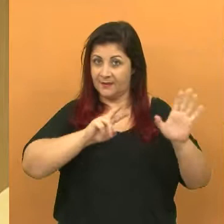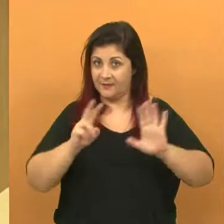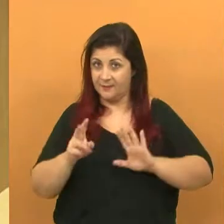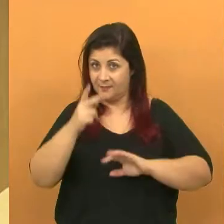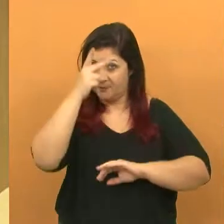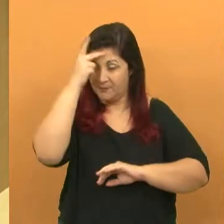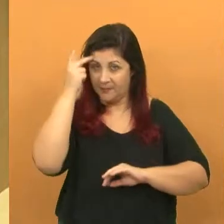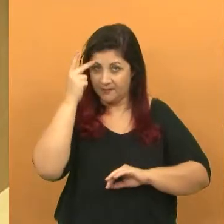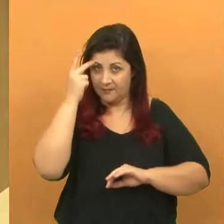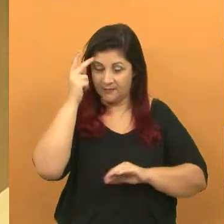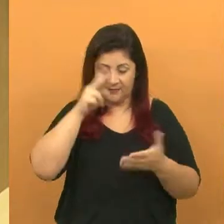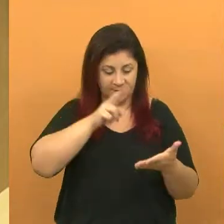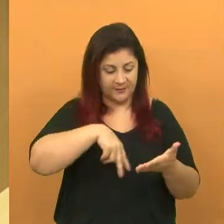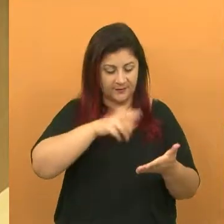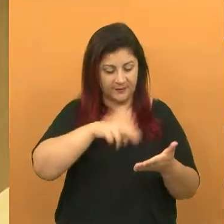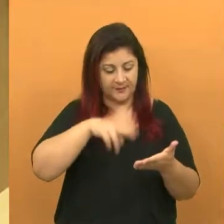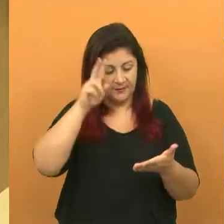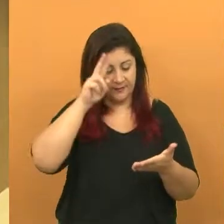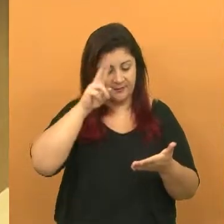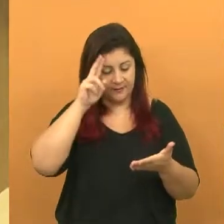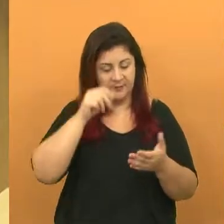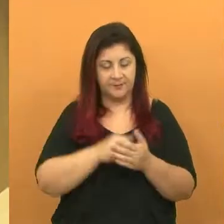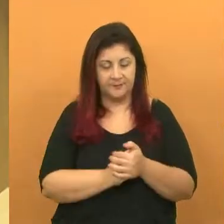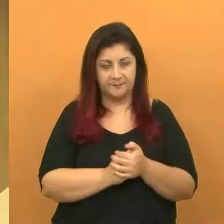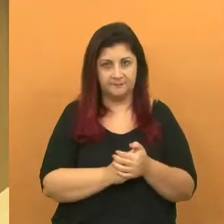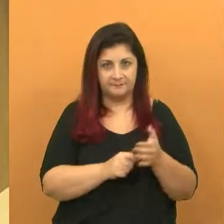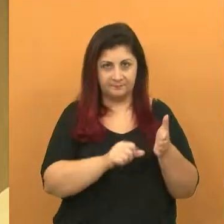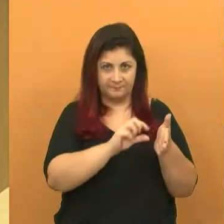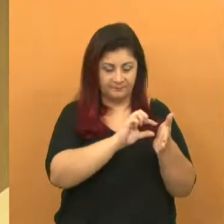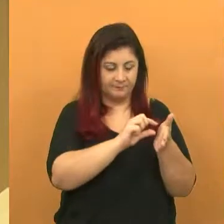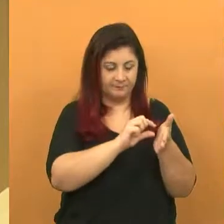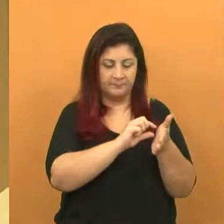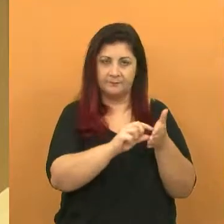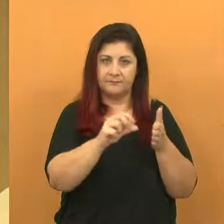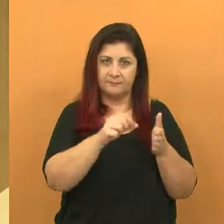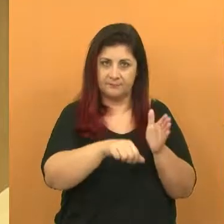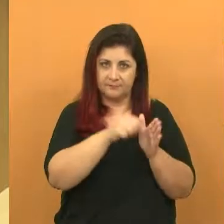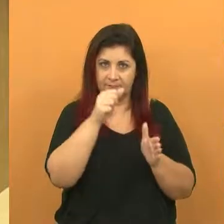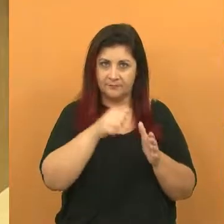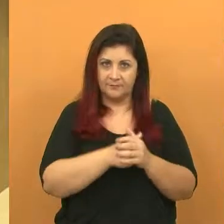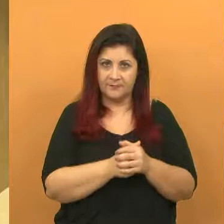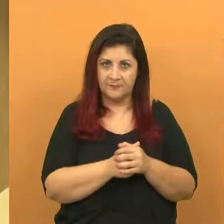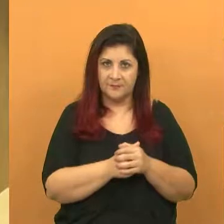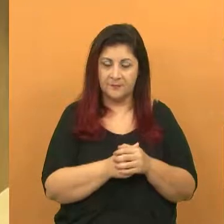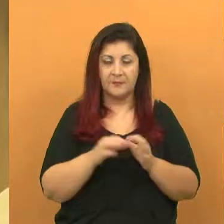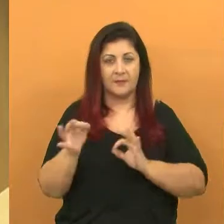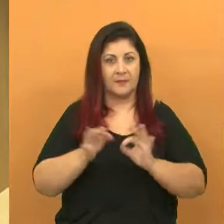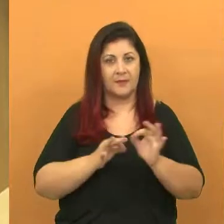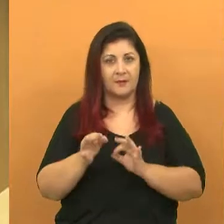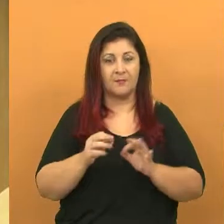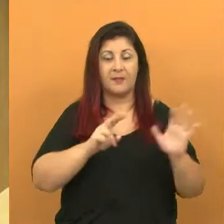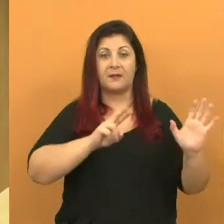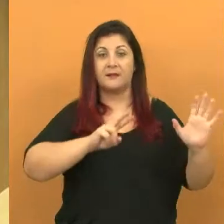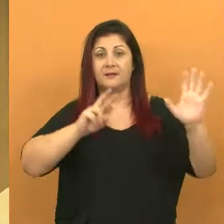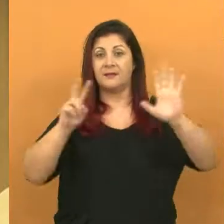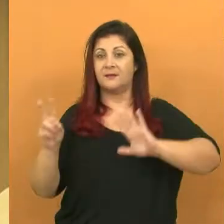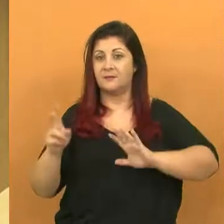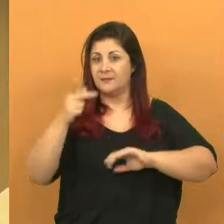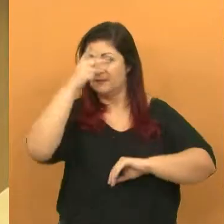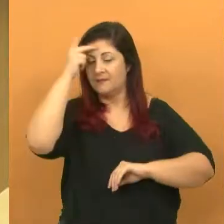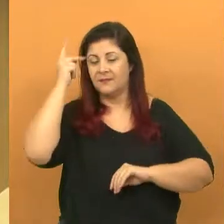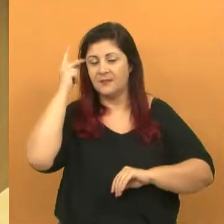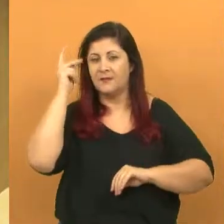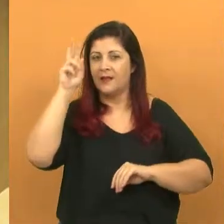Contadores de História. No artigo 1º, fica instituída a Semana Municipal dos Contadores de História da cidade